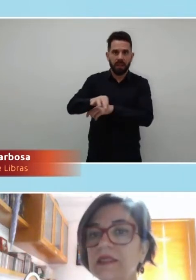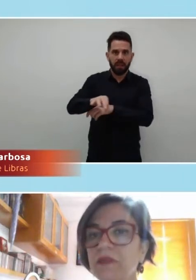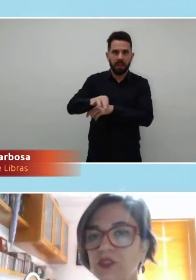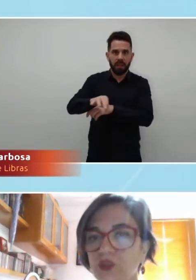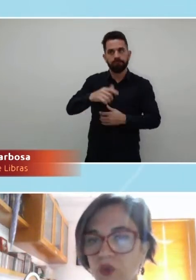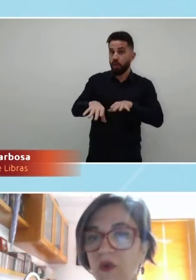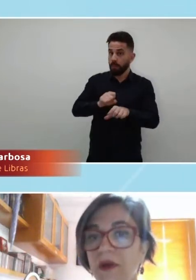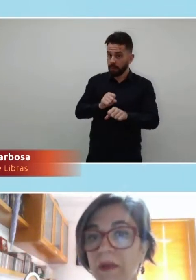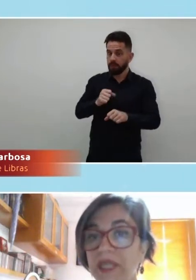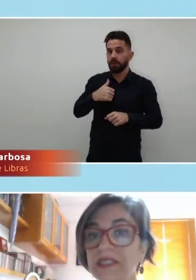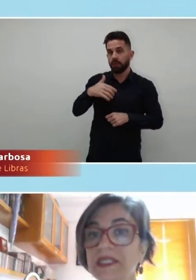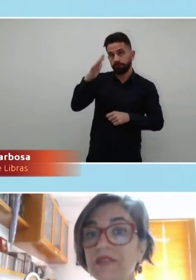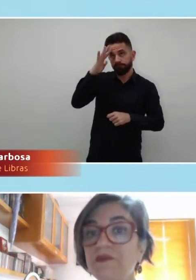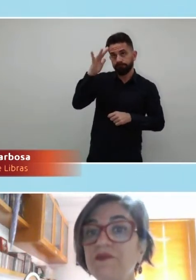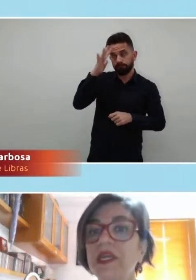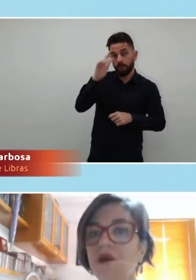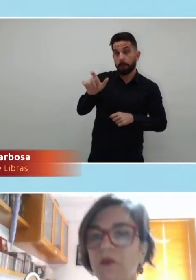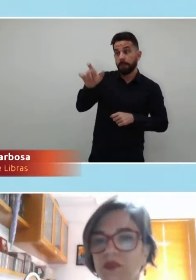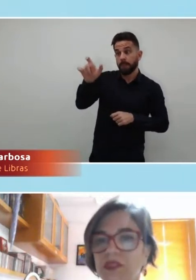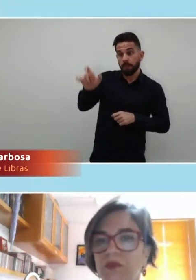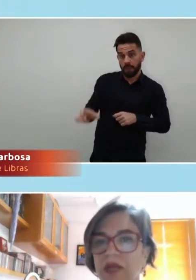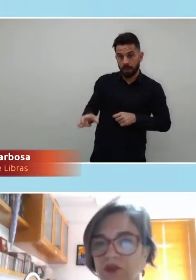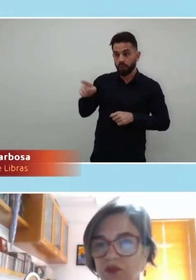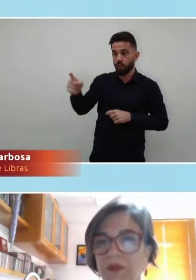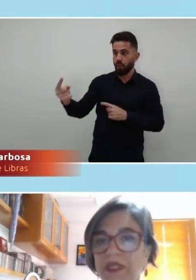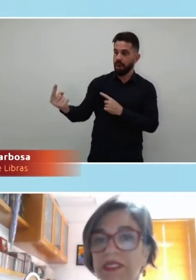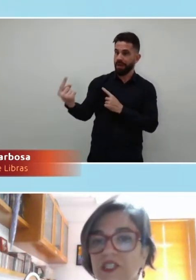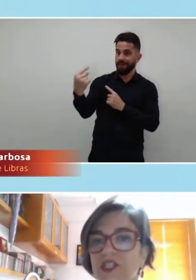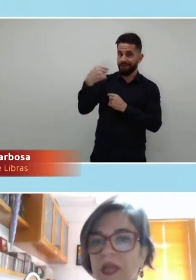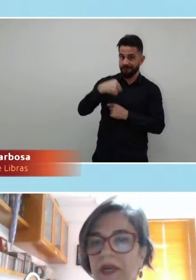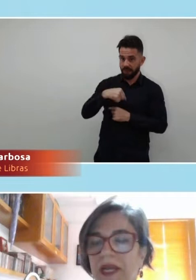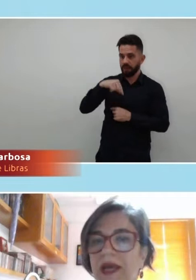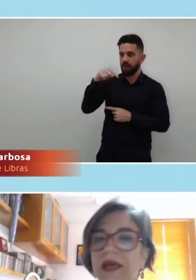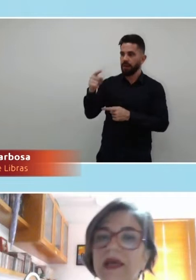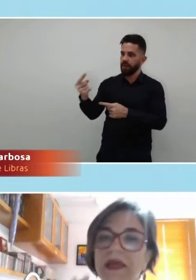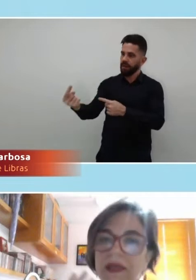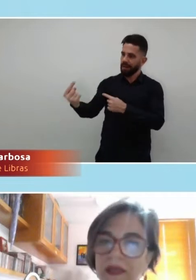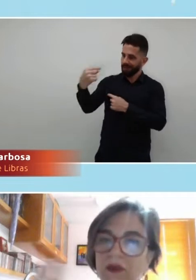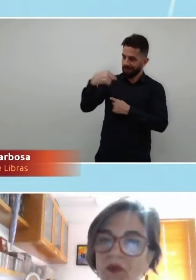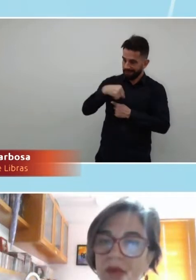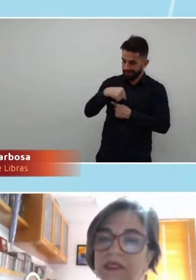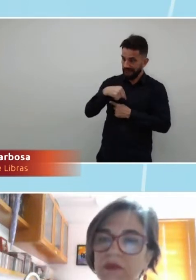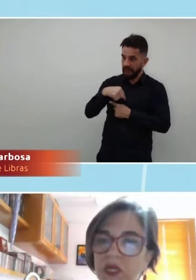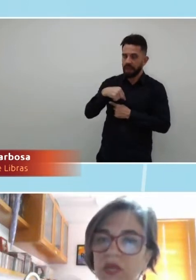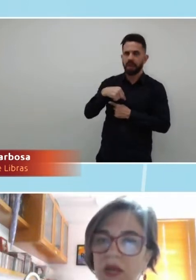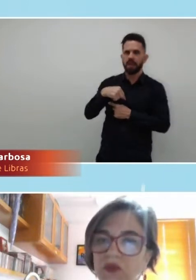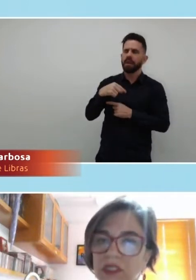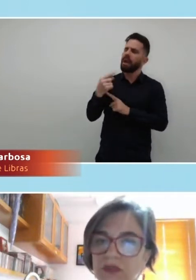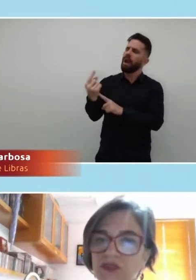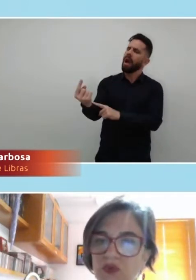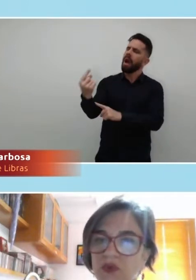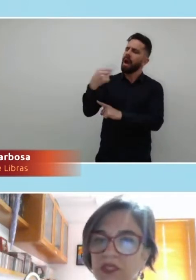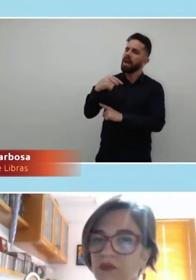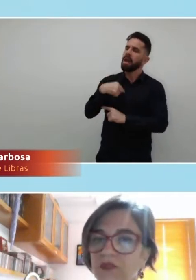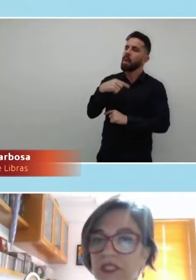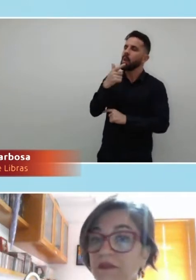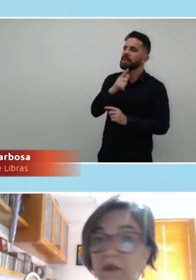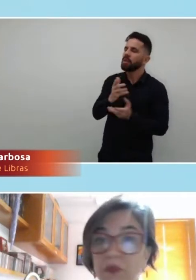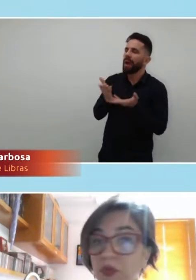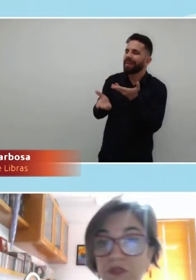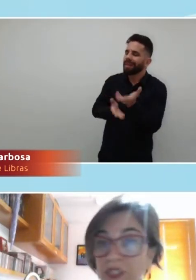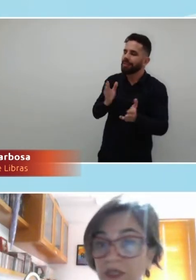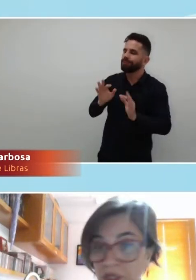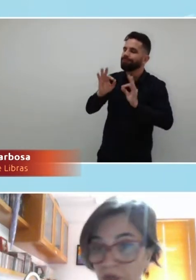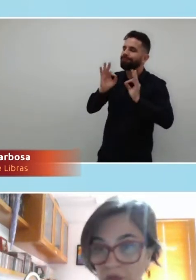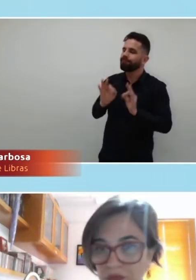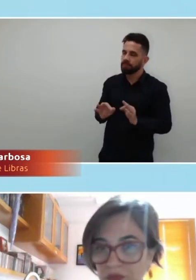essa pessoa precisa vir ao meu espaço, pensar de lá para cá, começa a melhorar o tanto de coisa que eu vou ter que ver, porque eu